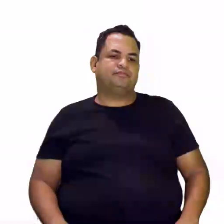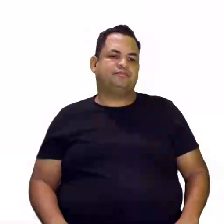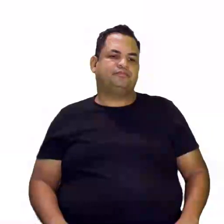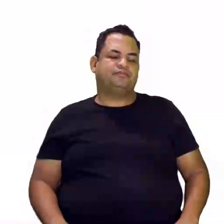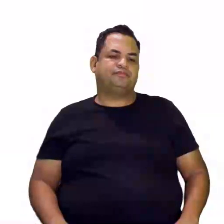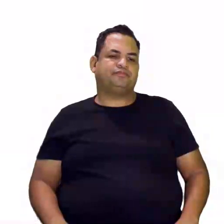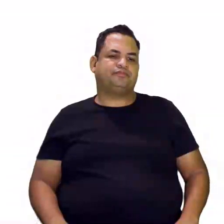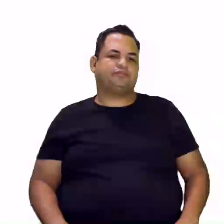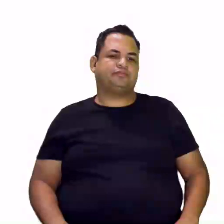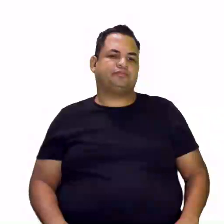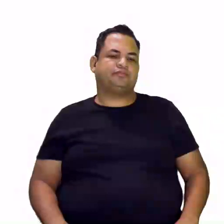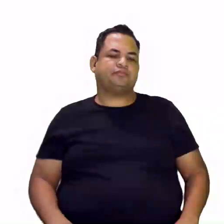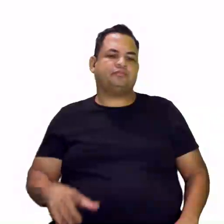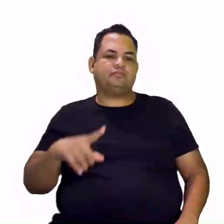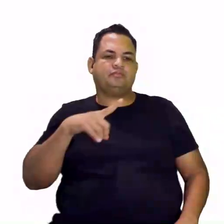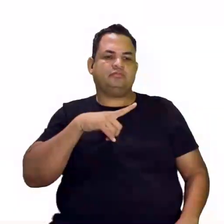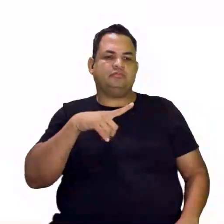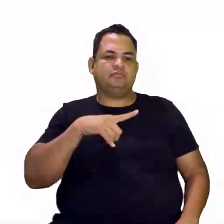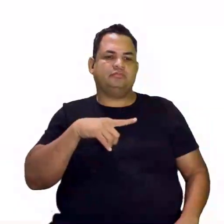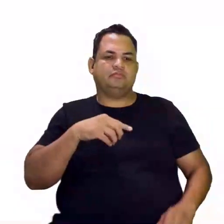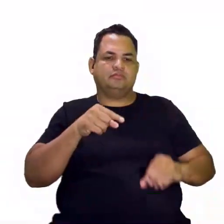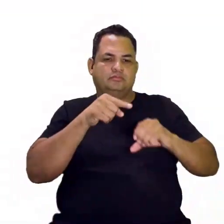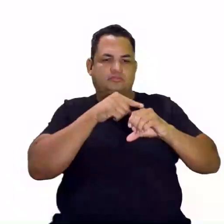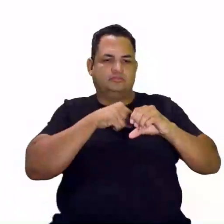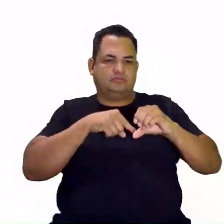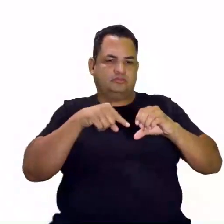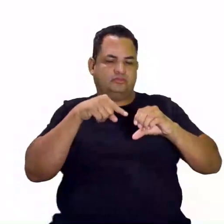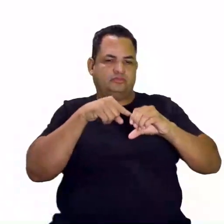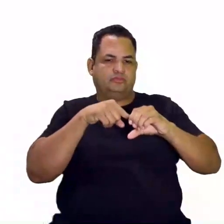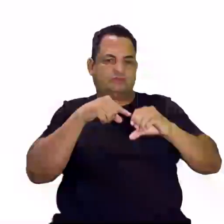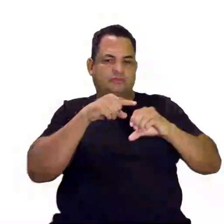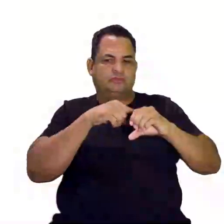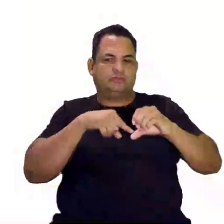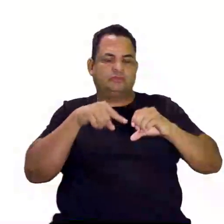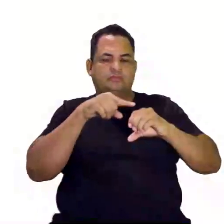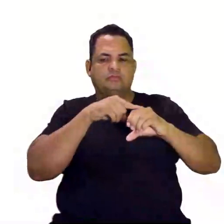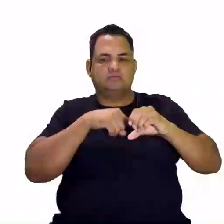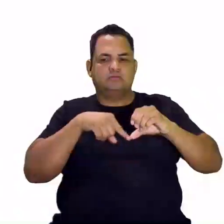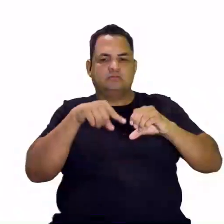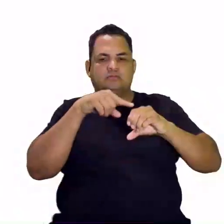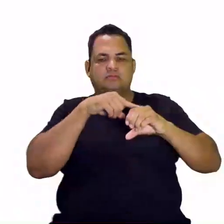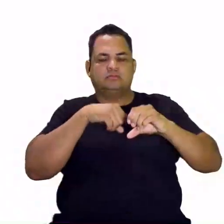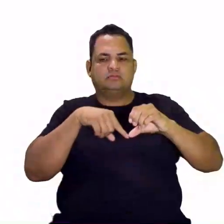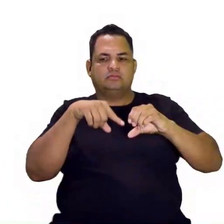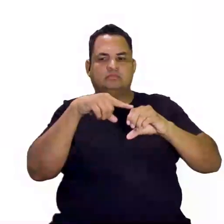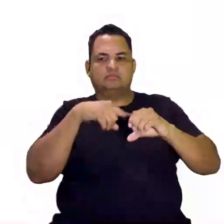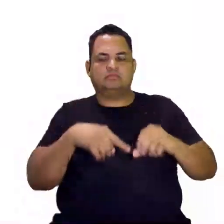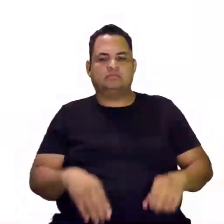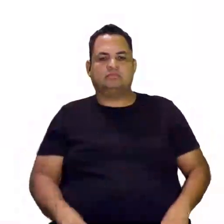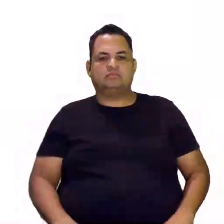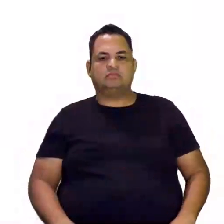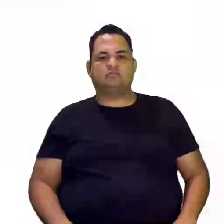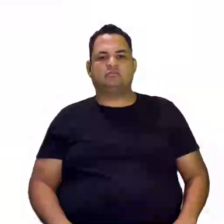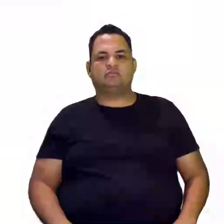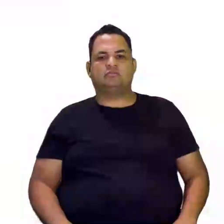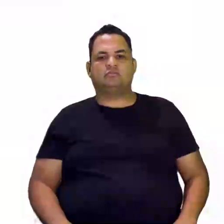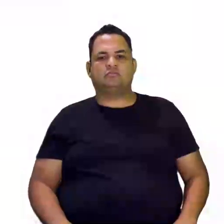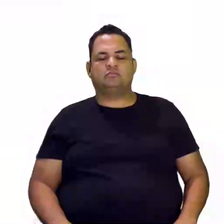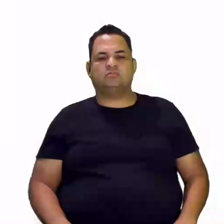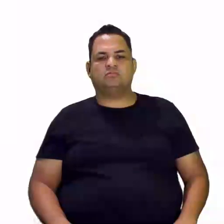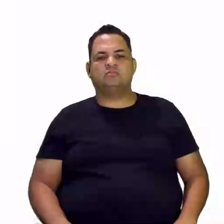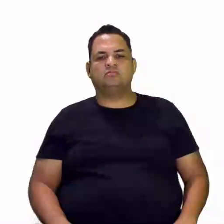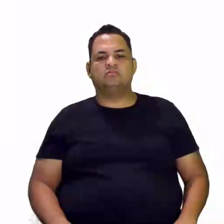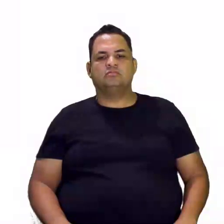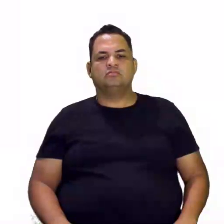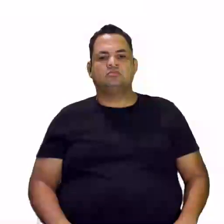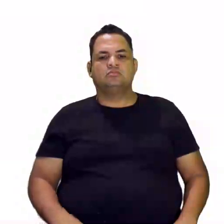Aí, ó. Eu tenho um núcleo, obviamente, né? Não era uma célula eucarionte. Ok?